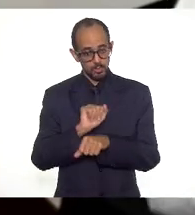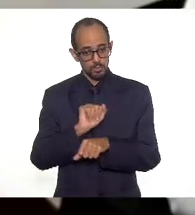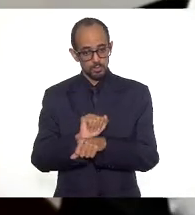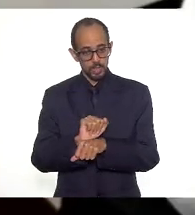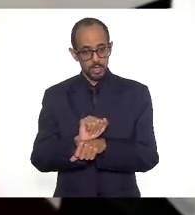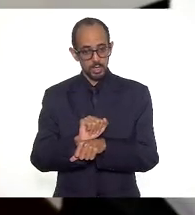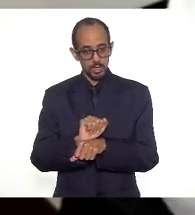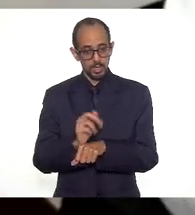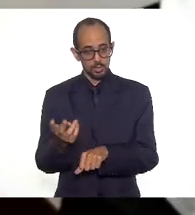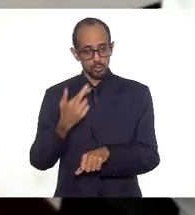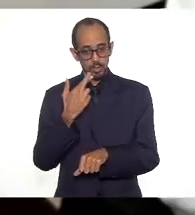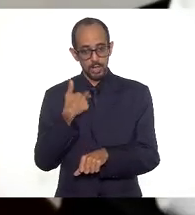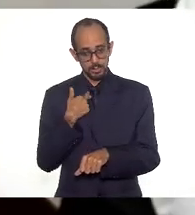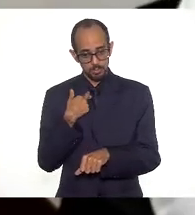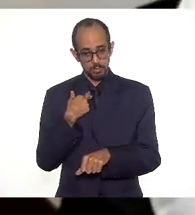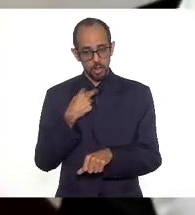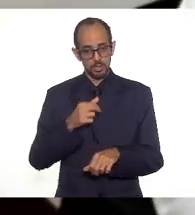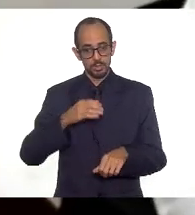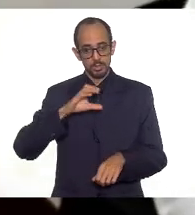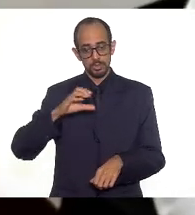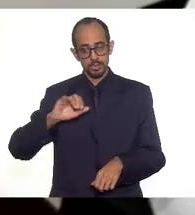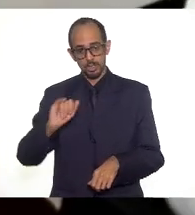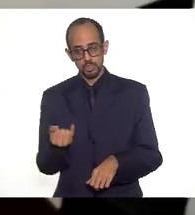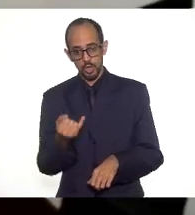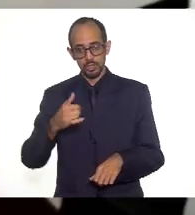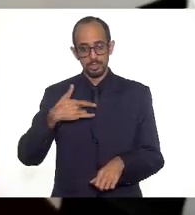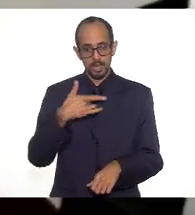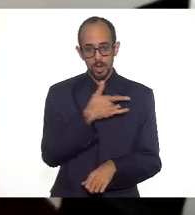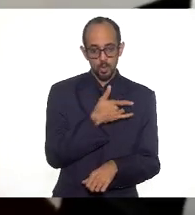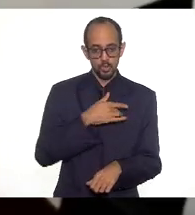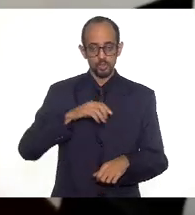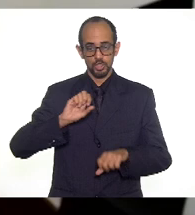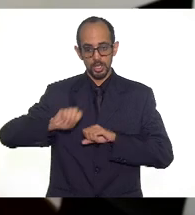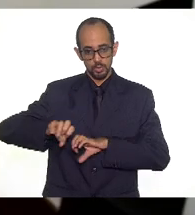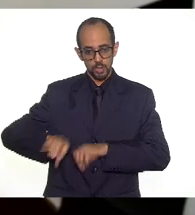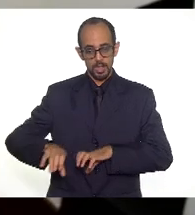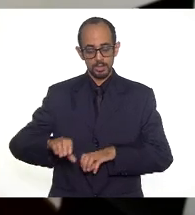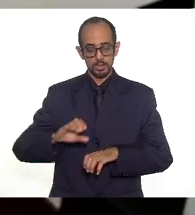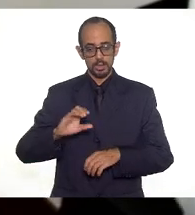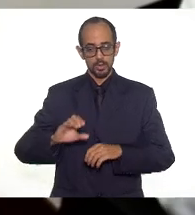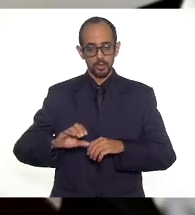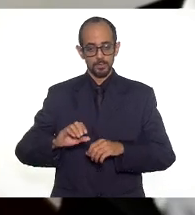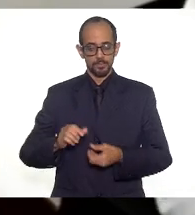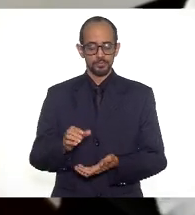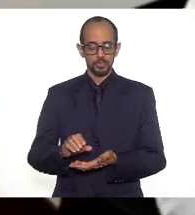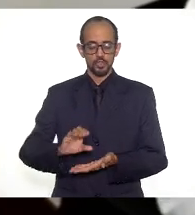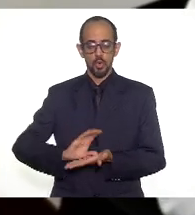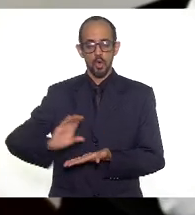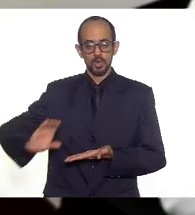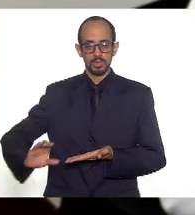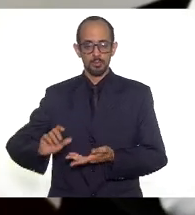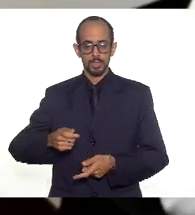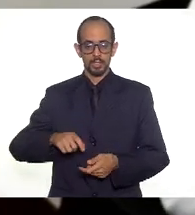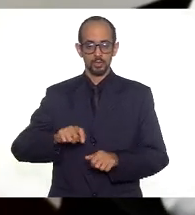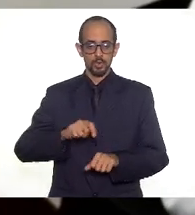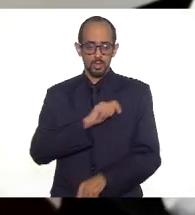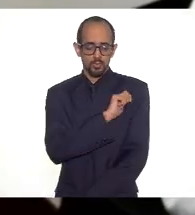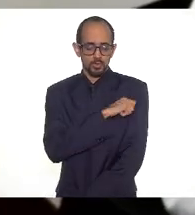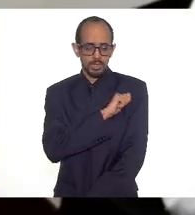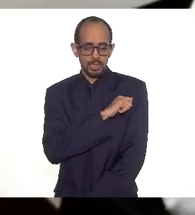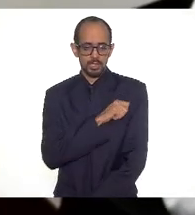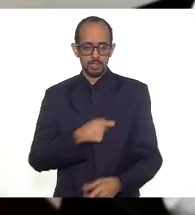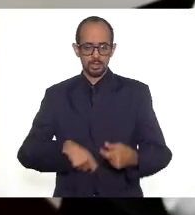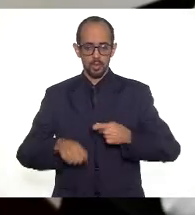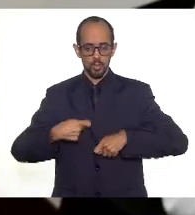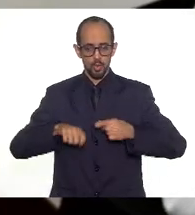das comissões de Constituição e Justiça, de Saúde, de Educação, de Ciência e Tecnologia, de Orçamento, Finanças, Fiscalização Financeira e Controle, as emendas